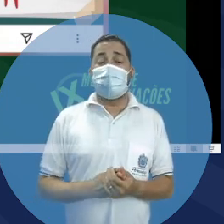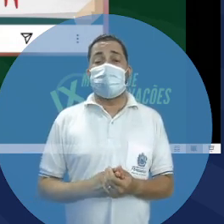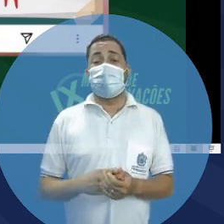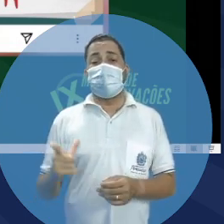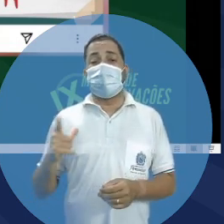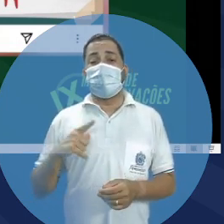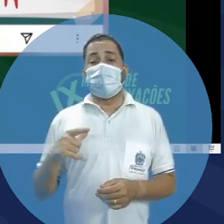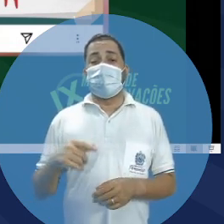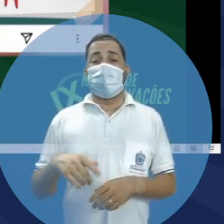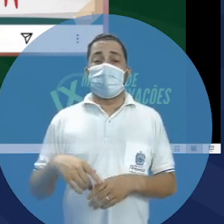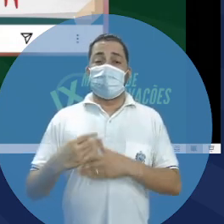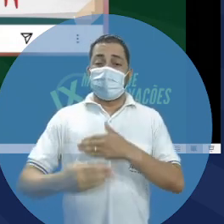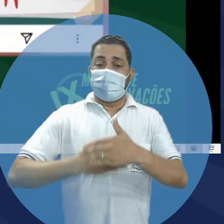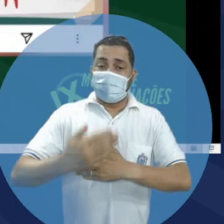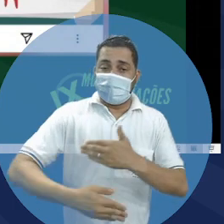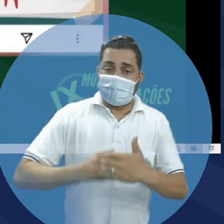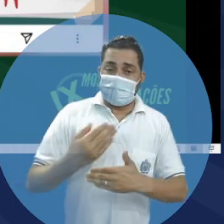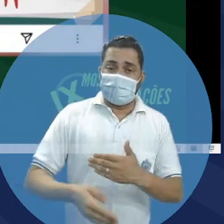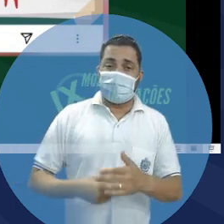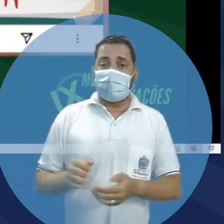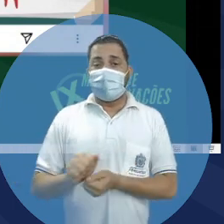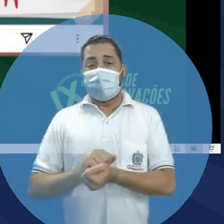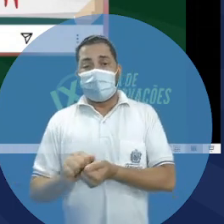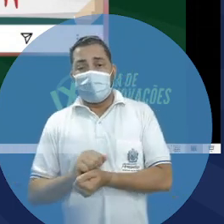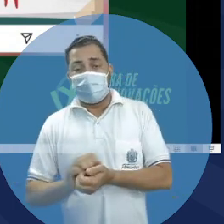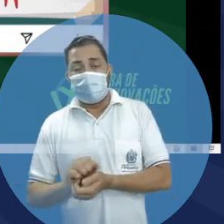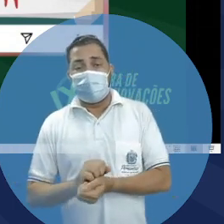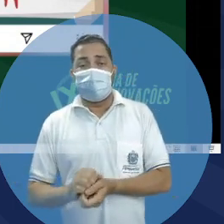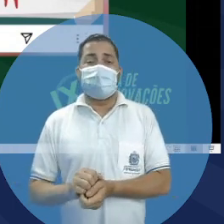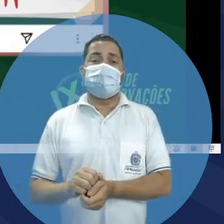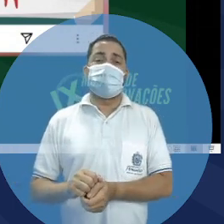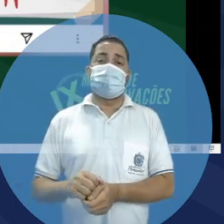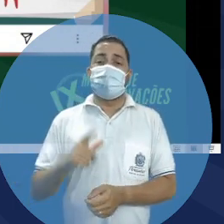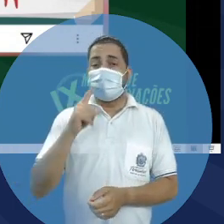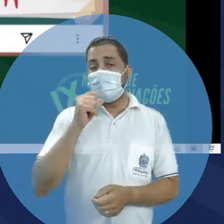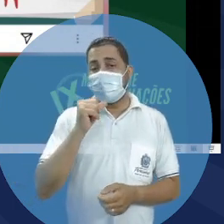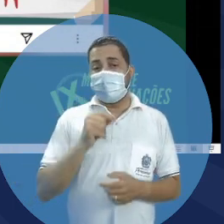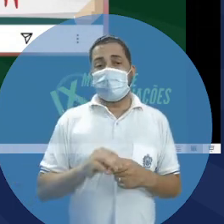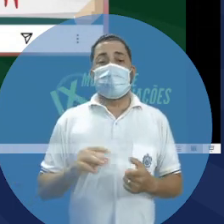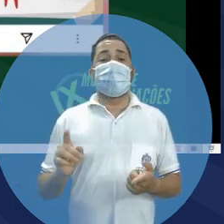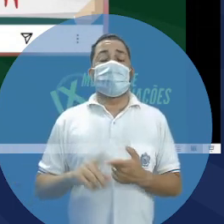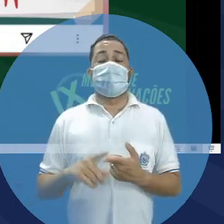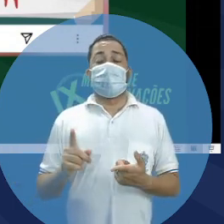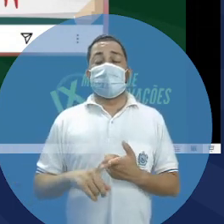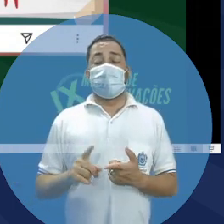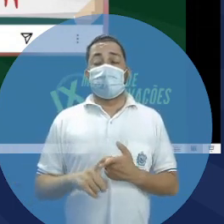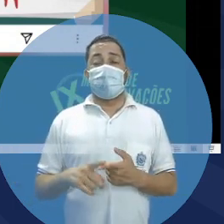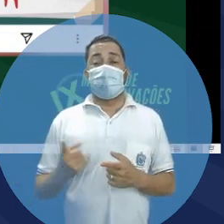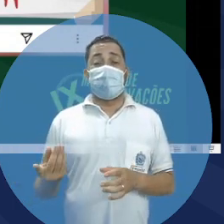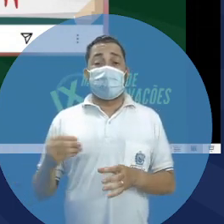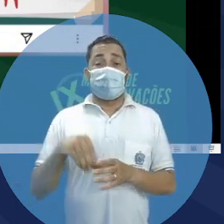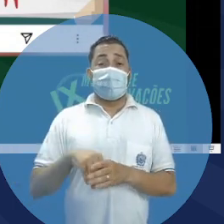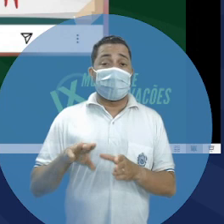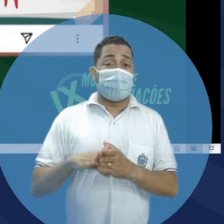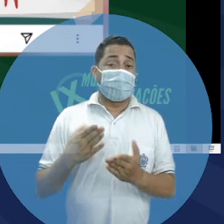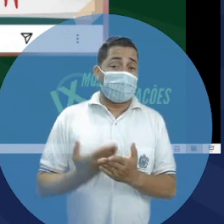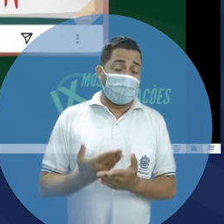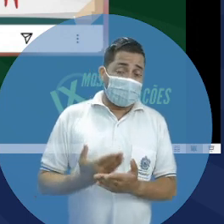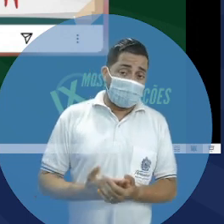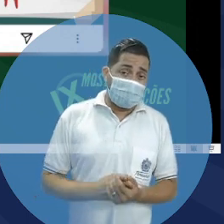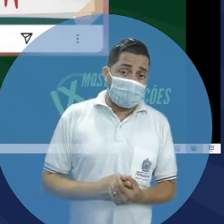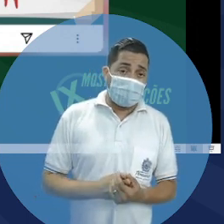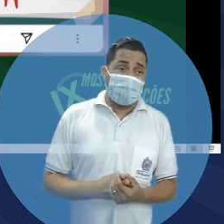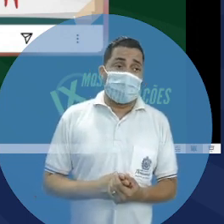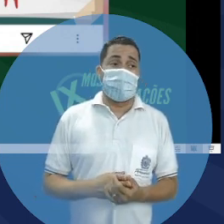sabonete líquido, e aí a gente tem esse trabalho. E uma outra situação dentro da escola de lesbofobia